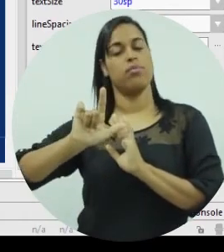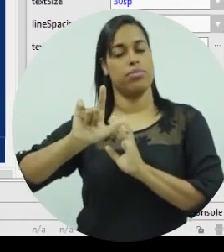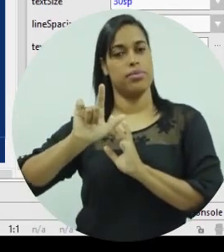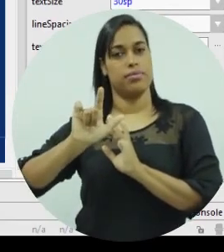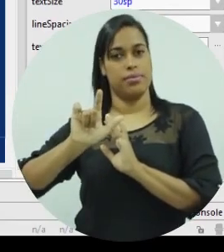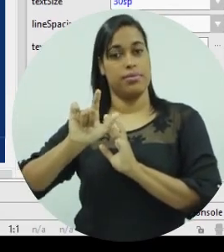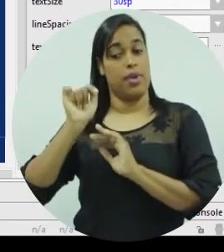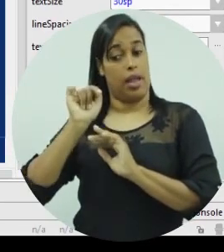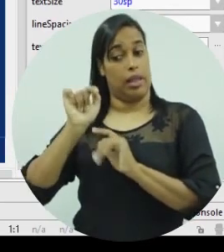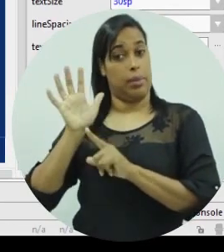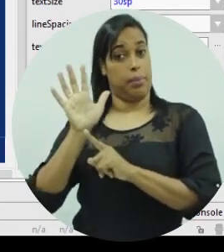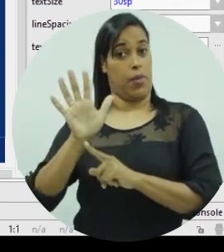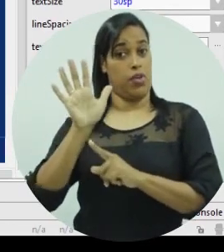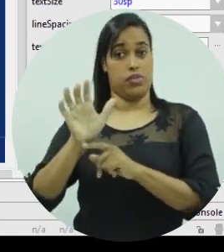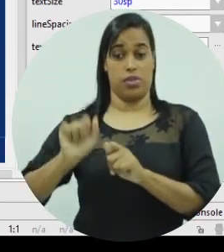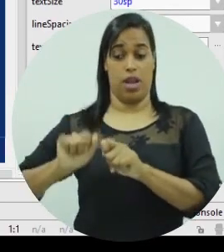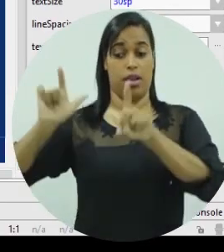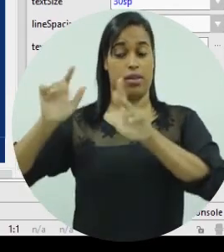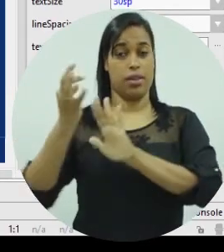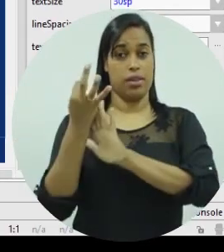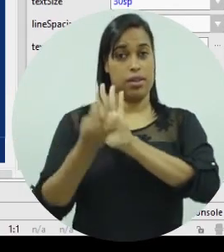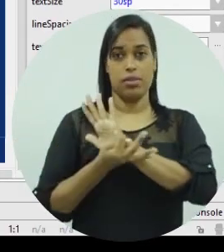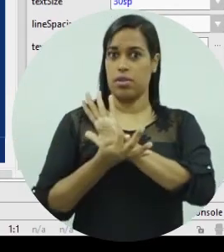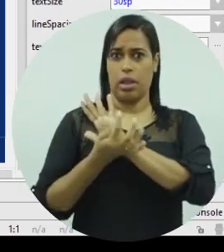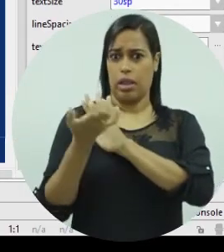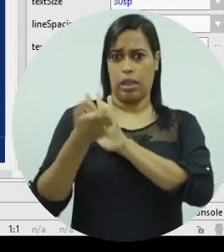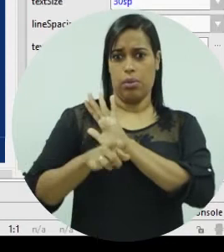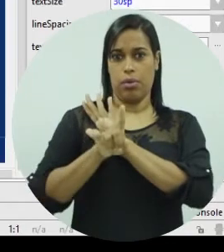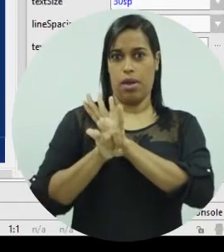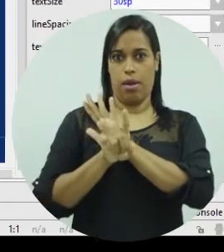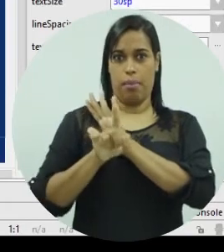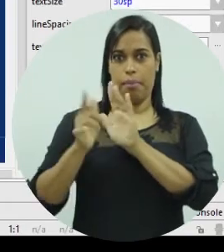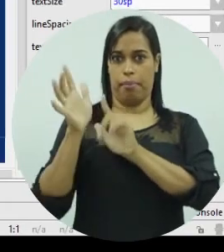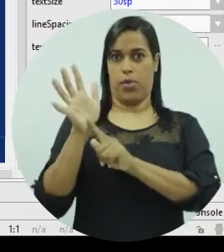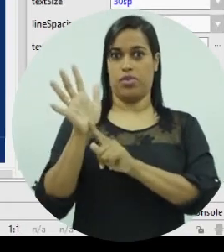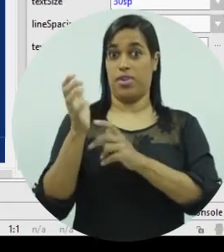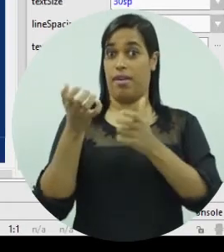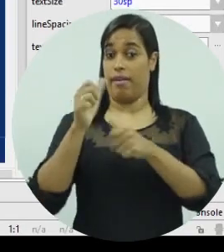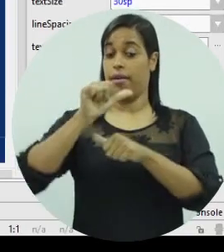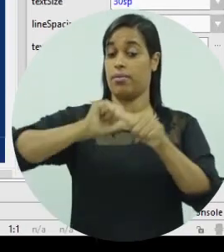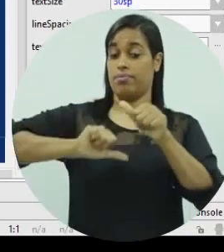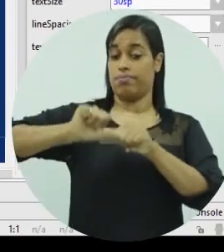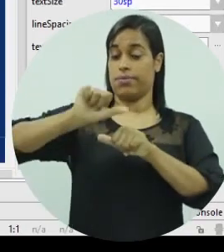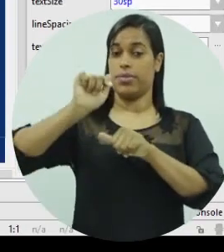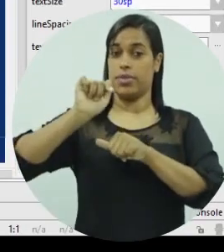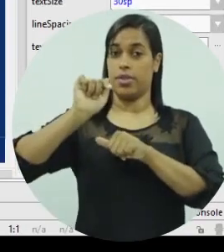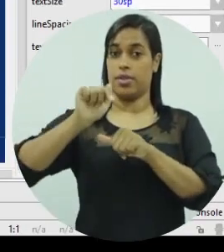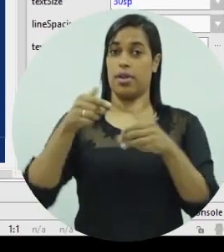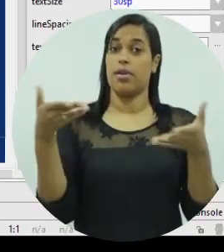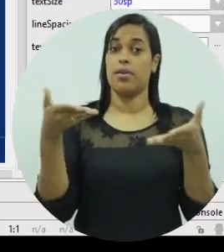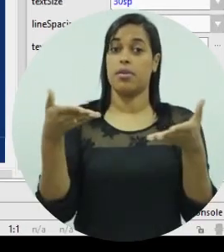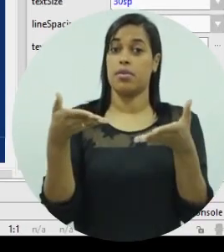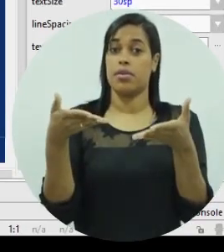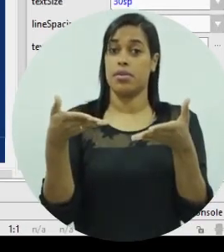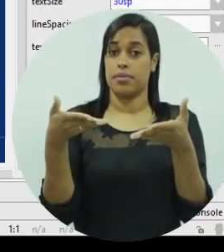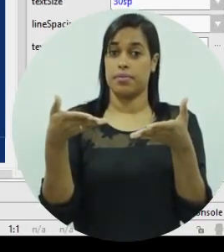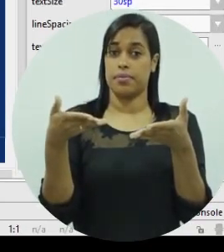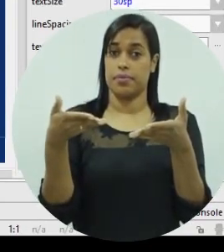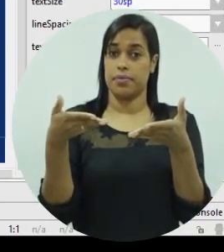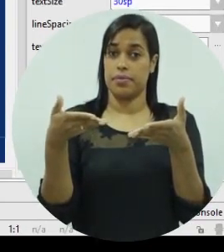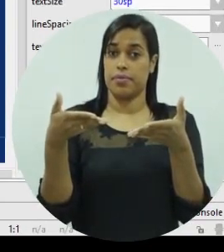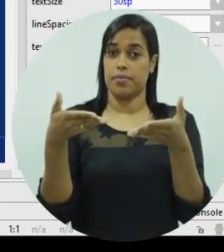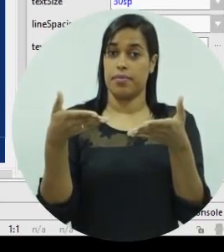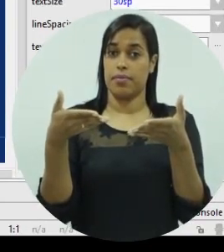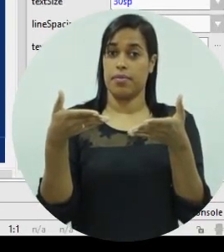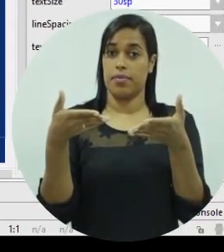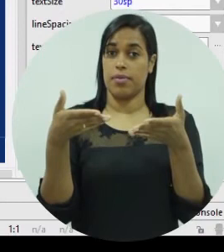texto. Só que a gente não quer mostrar esse texto, a gente quer alterá-lo. Então, a gente vai